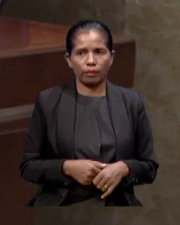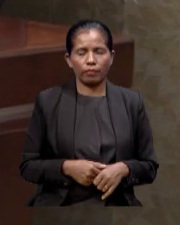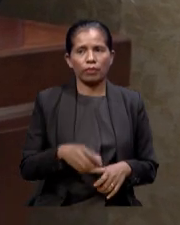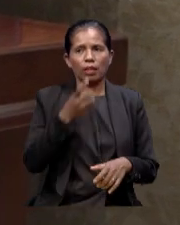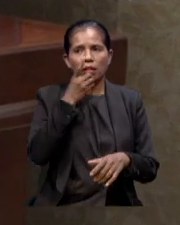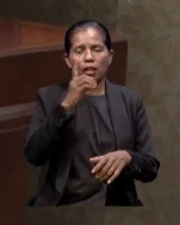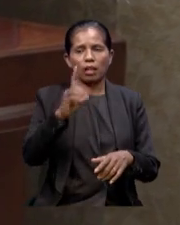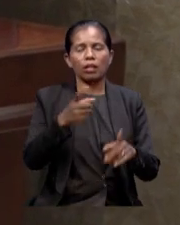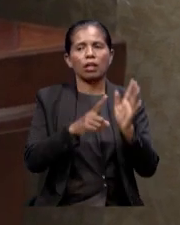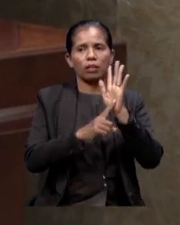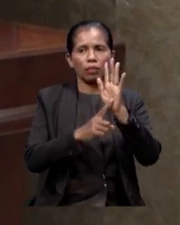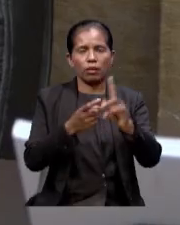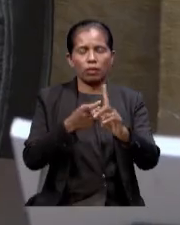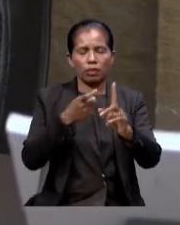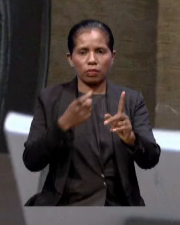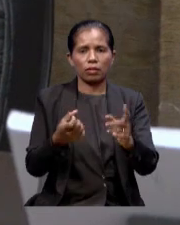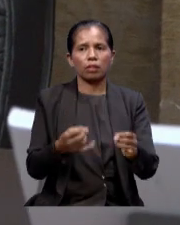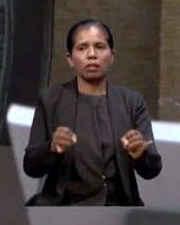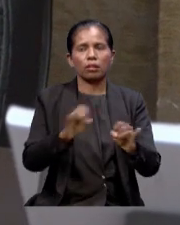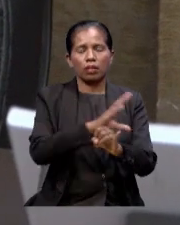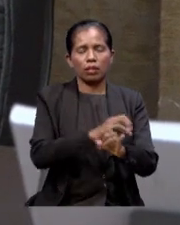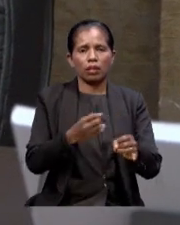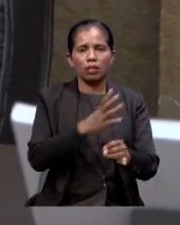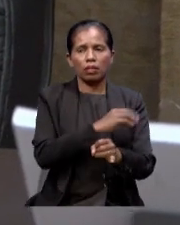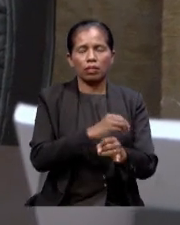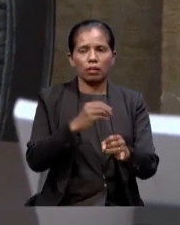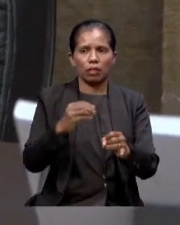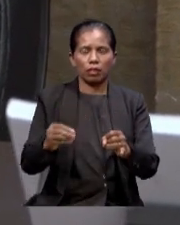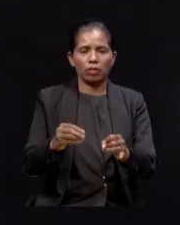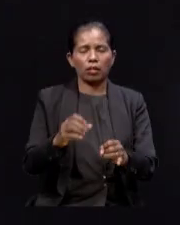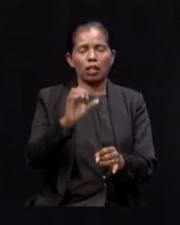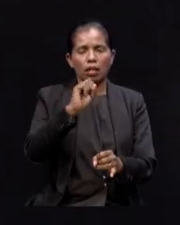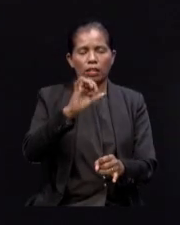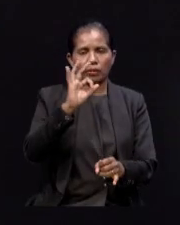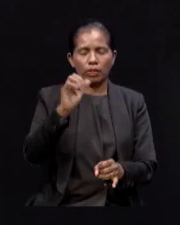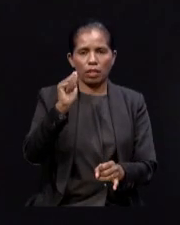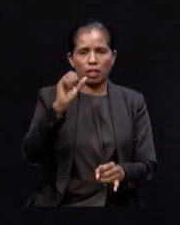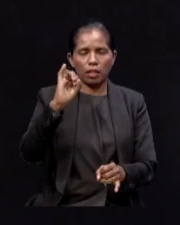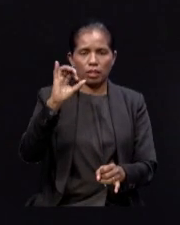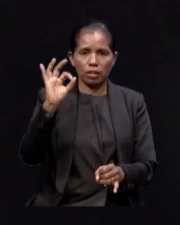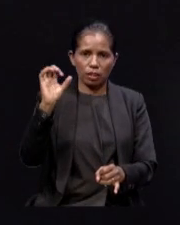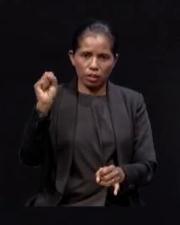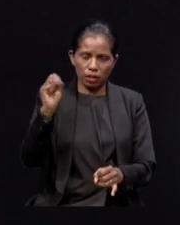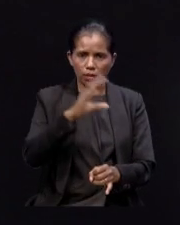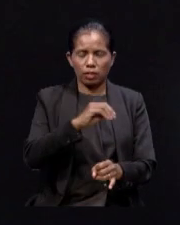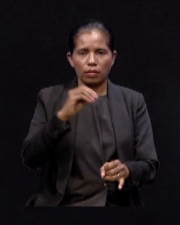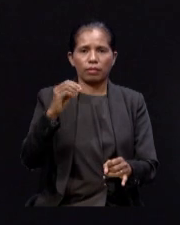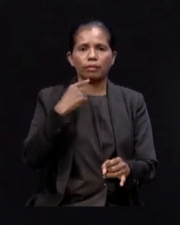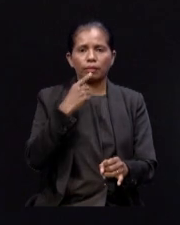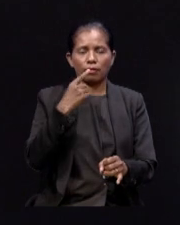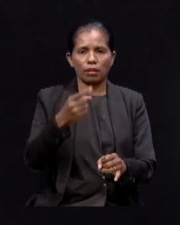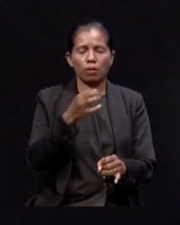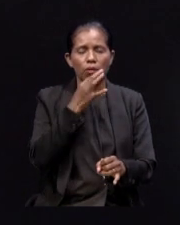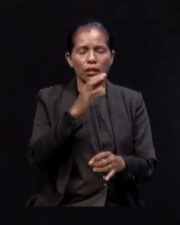Declarasang ne hato husi inspektor general autoridade inspeksaun no fiskalizasaun atividade ekonomika sanitaria no